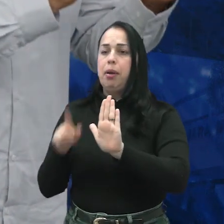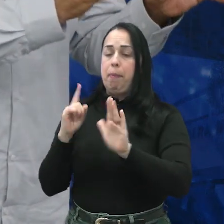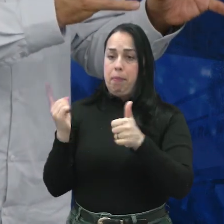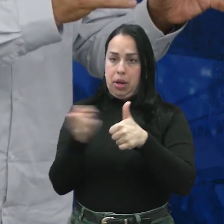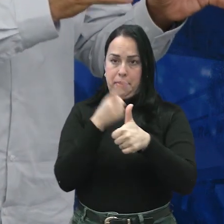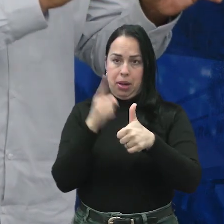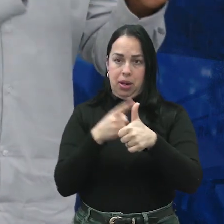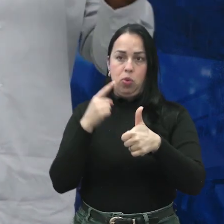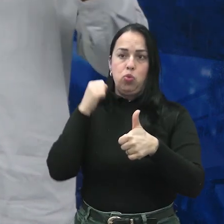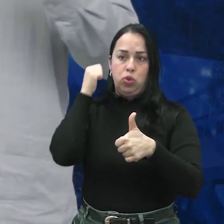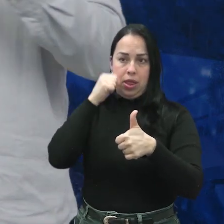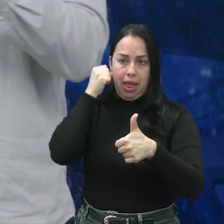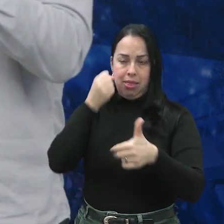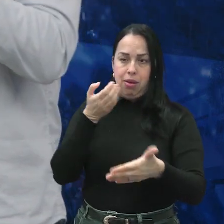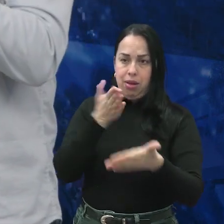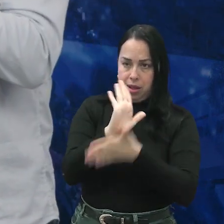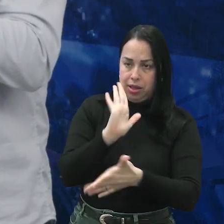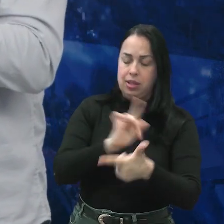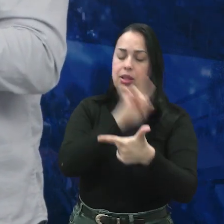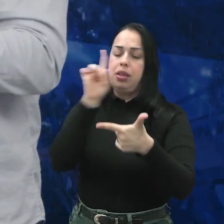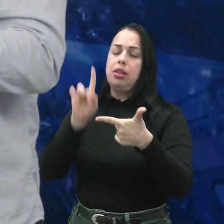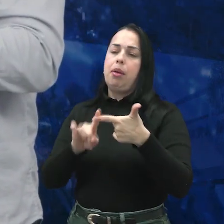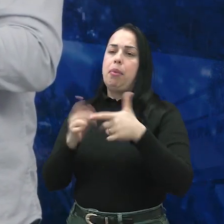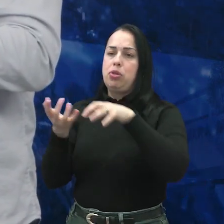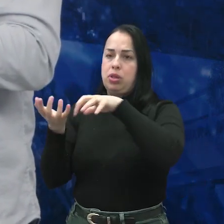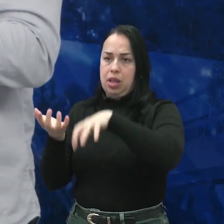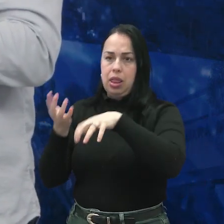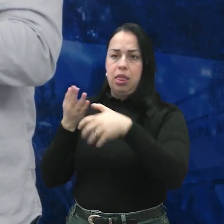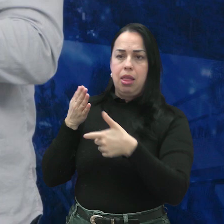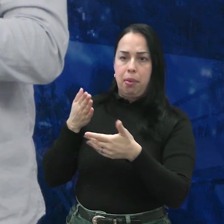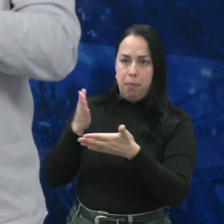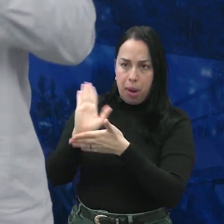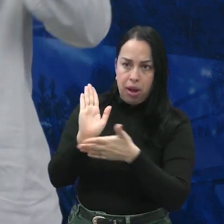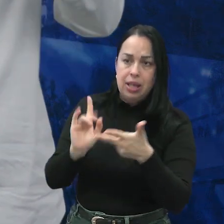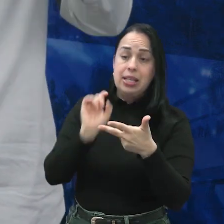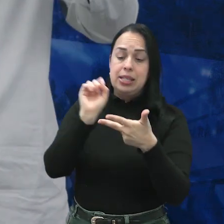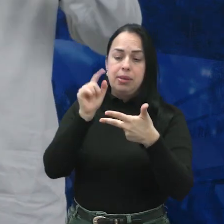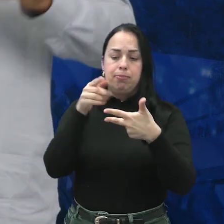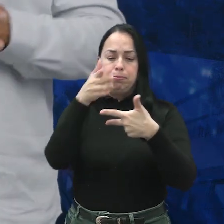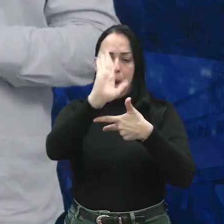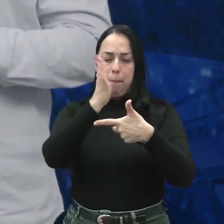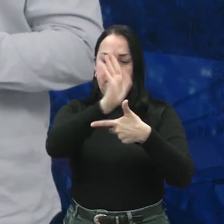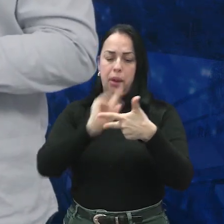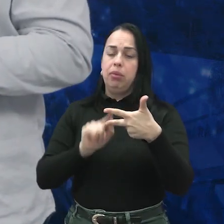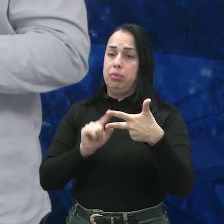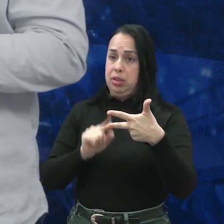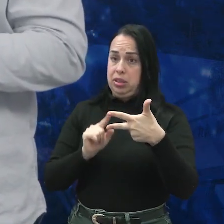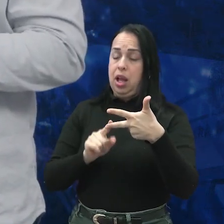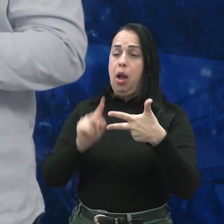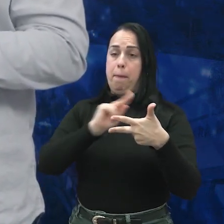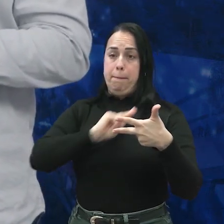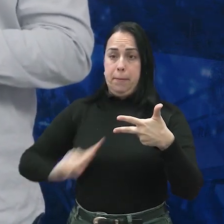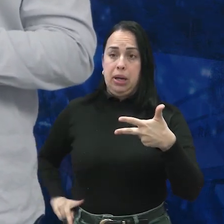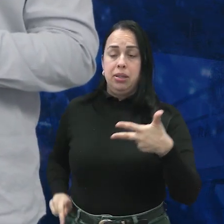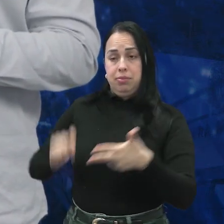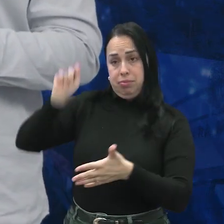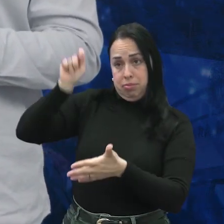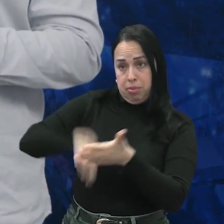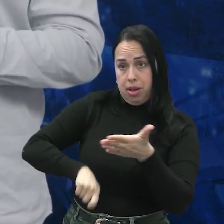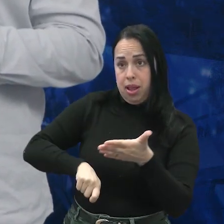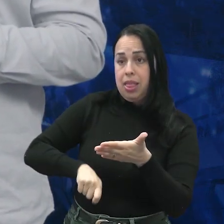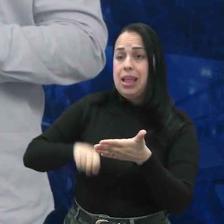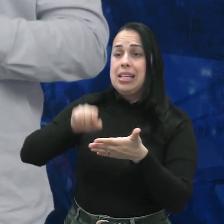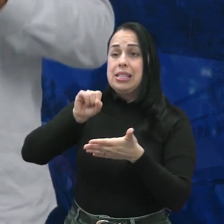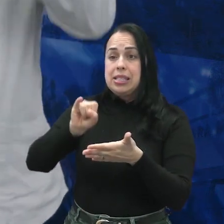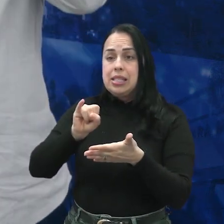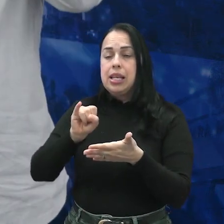pelo Senado, depois passa pela Câmara dos Deputados. Se for aprovado, vai para a sanção do Executivo. O presidente tem autonomia para